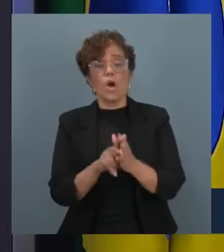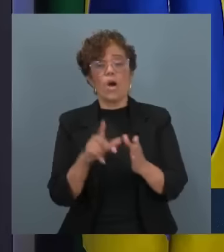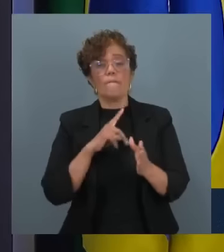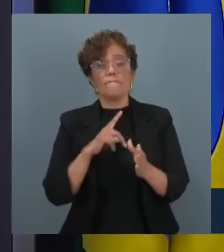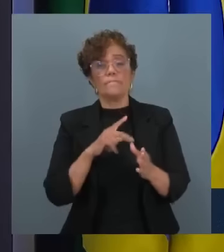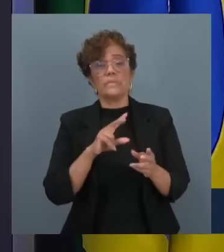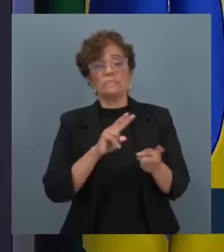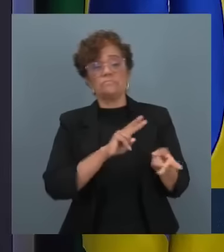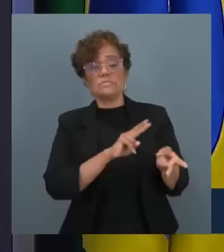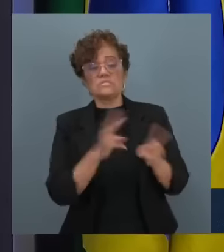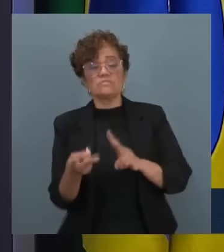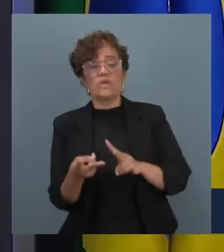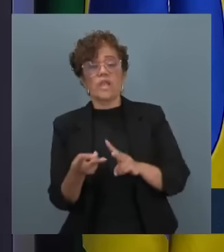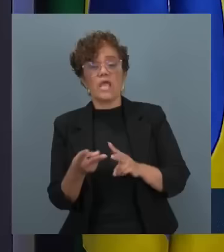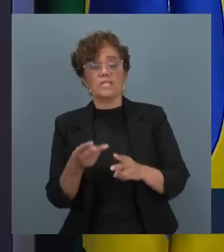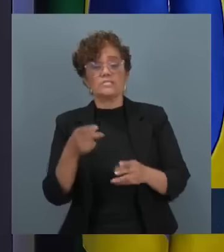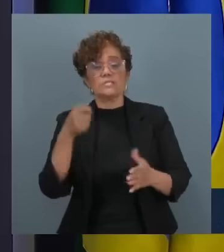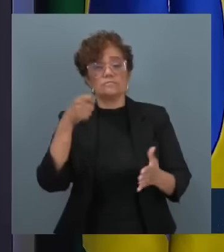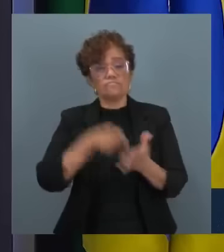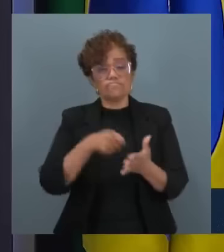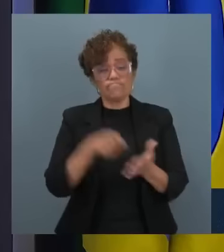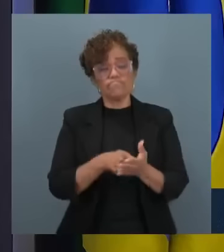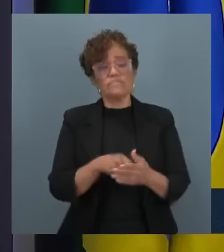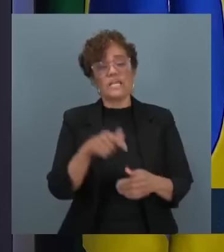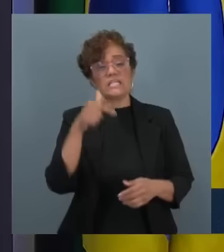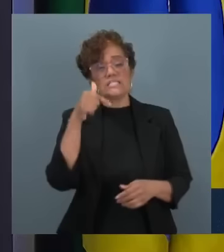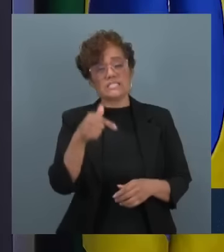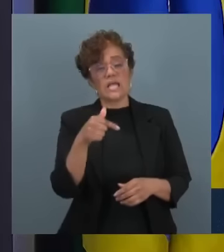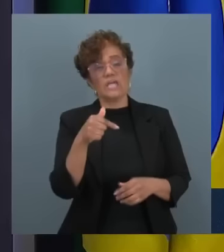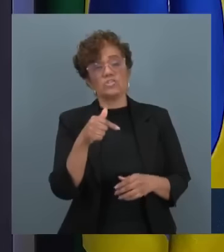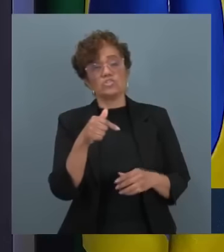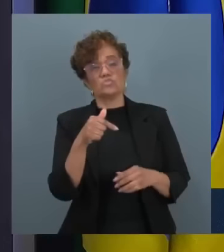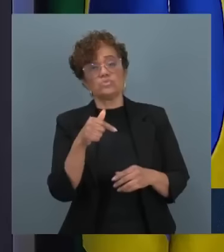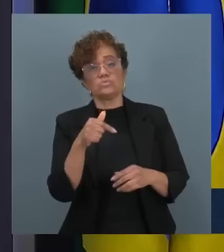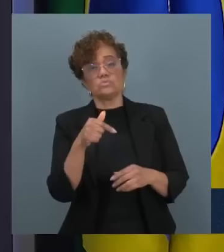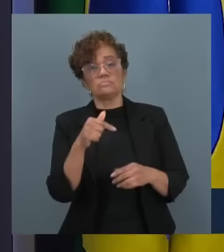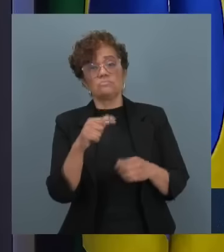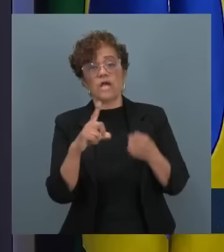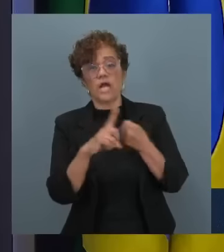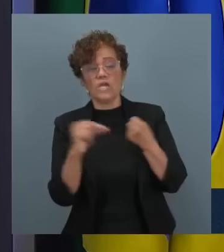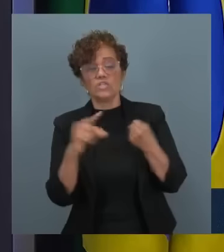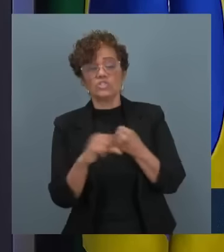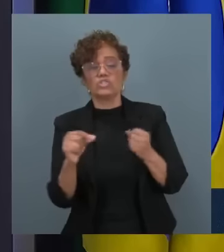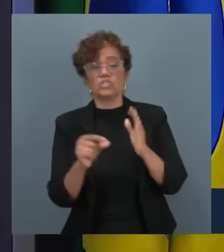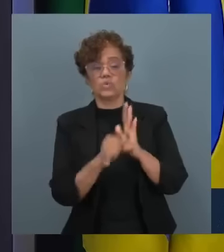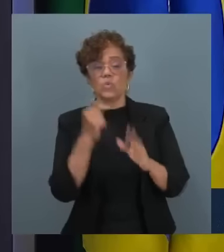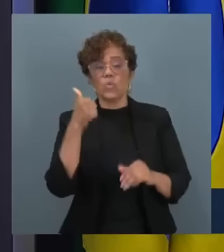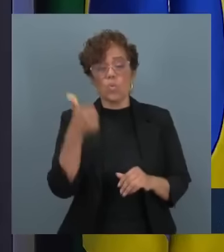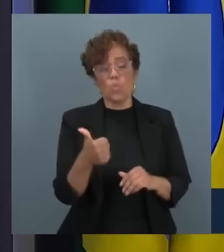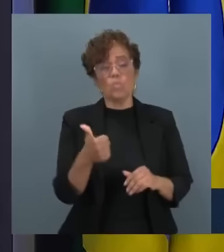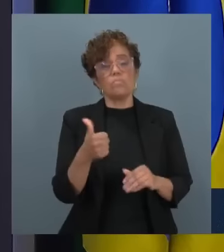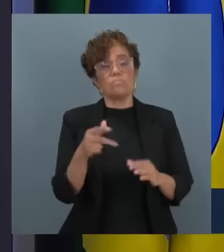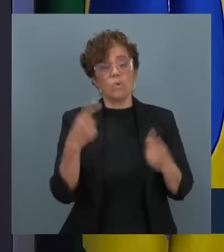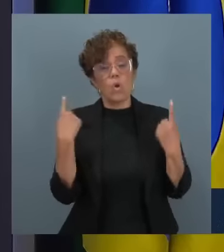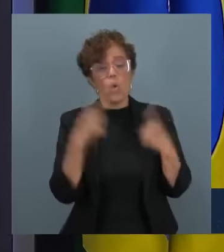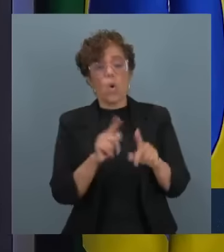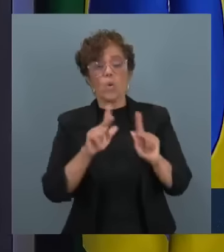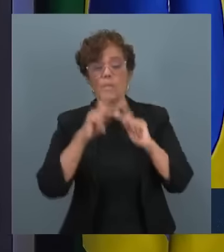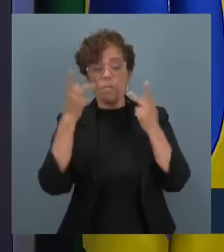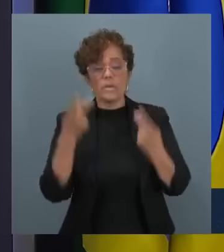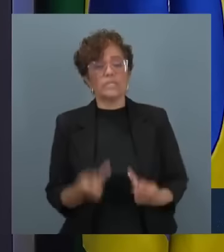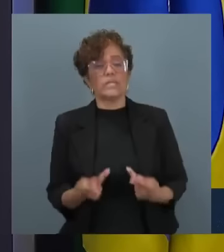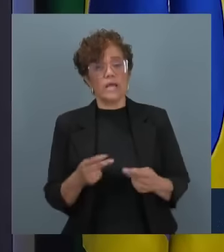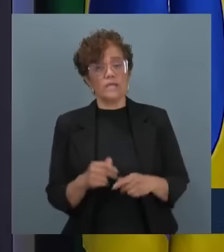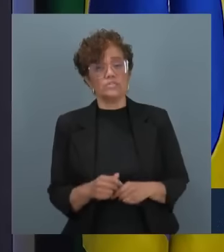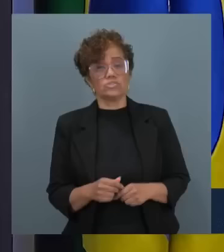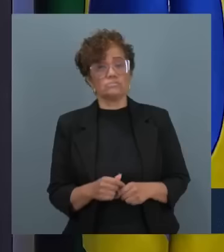forçada de população, se enquadra no artigo 7º, item 1, a linha D, como crime contra a humanidade. Não há como minimizar